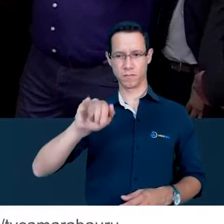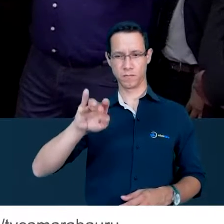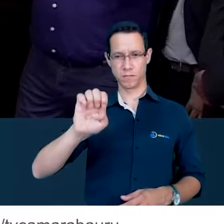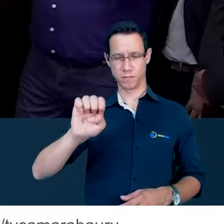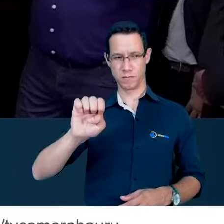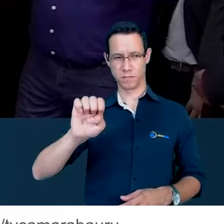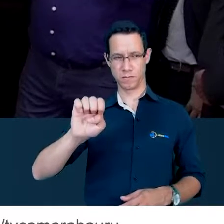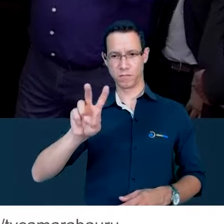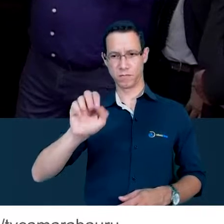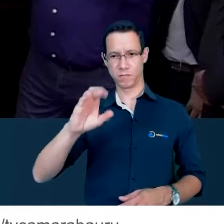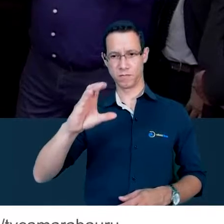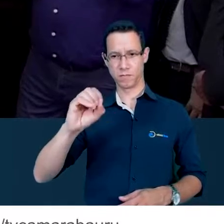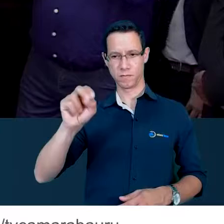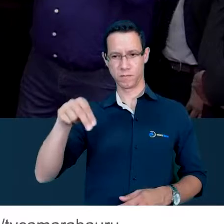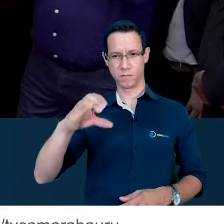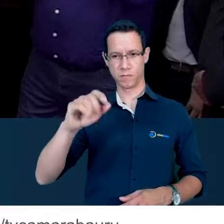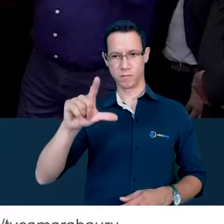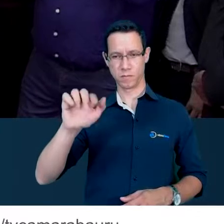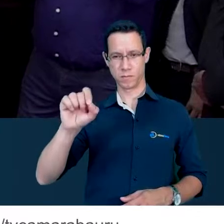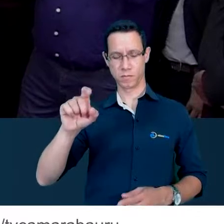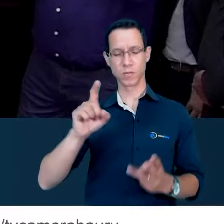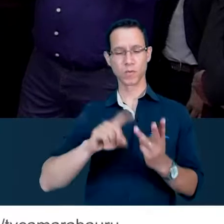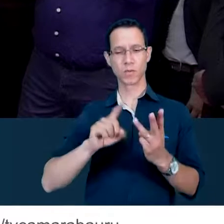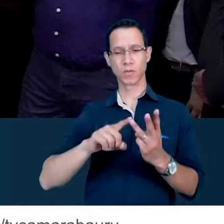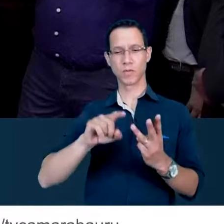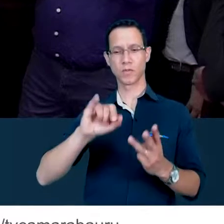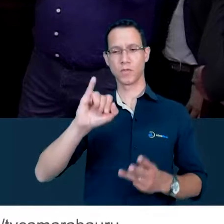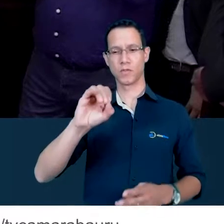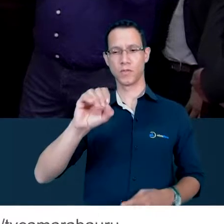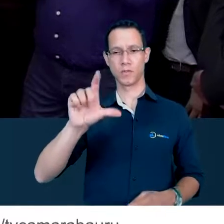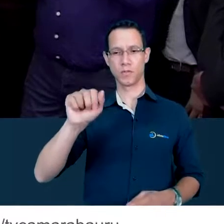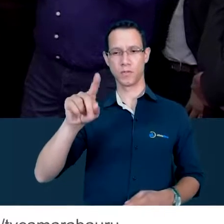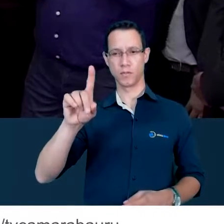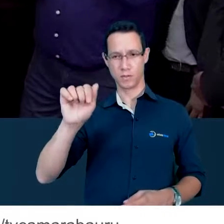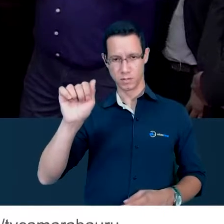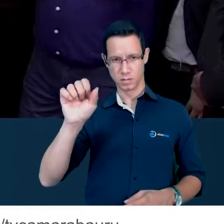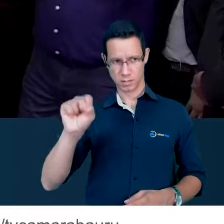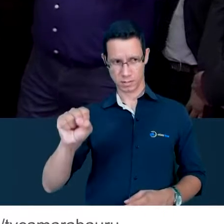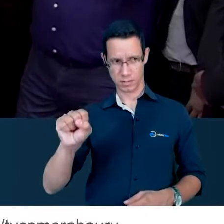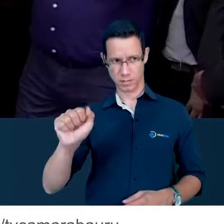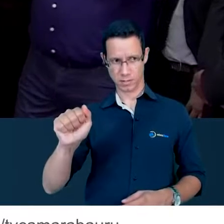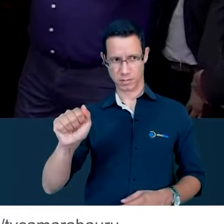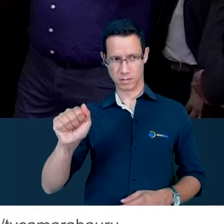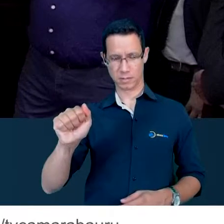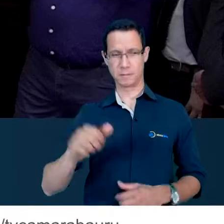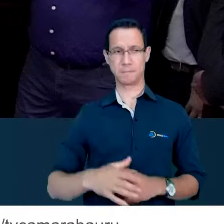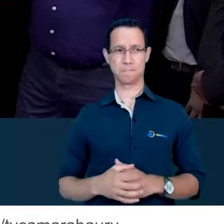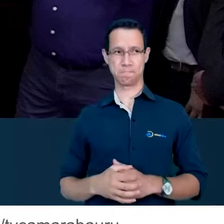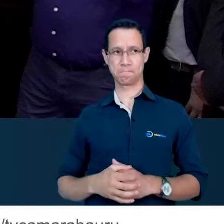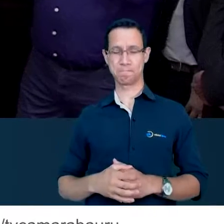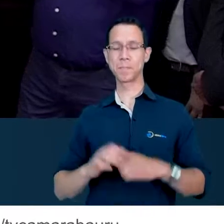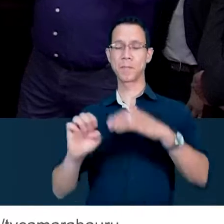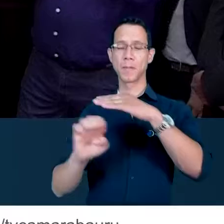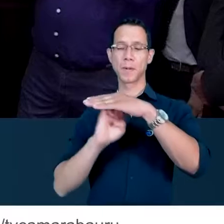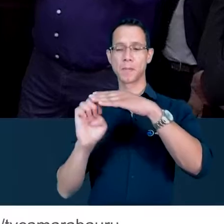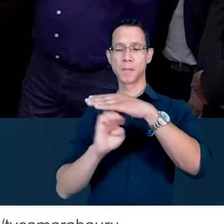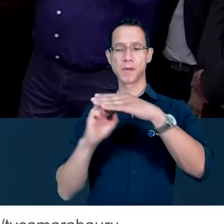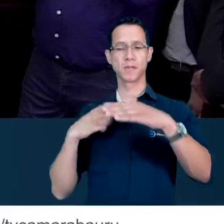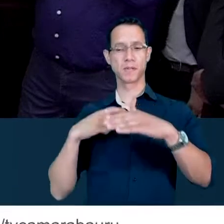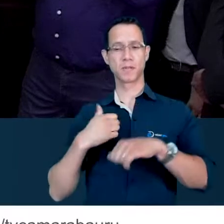pela senhora Yolanda Rodrigueiro Clavísio Vasconcelos, a empresa conta com